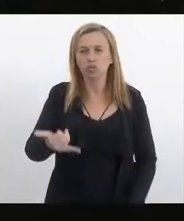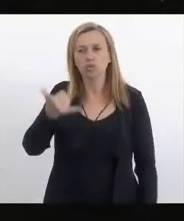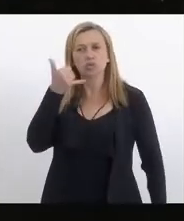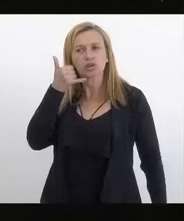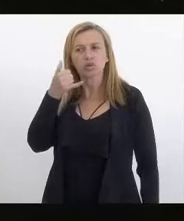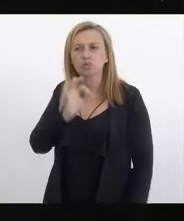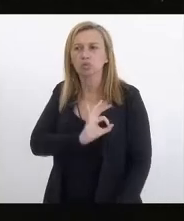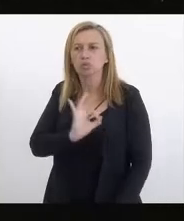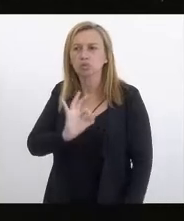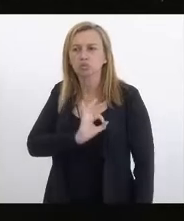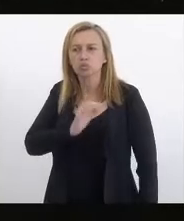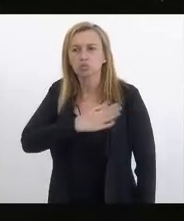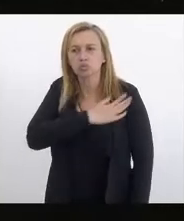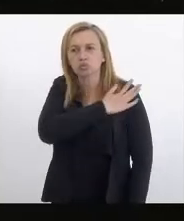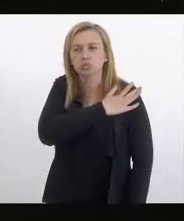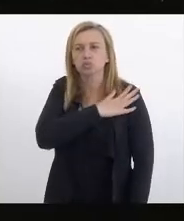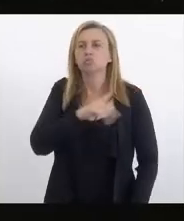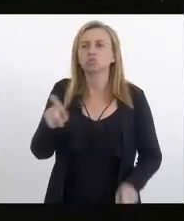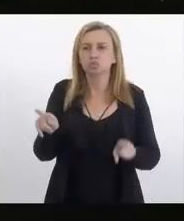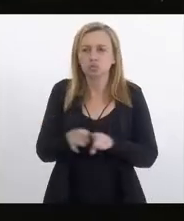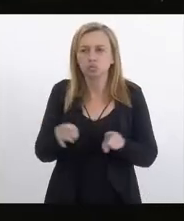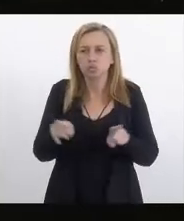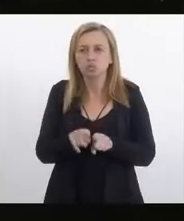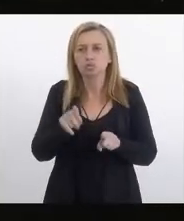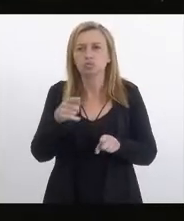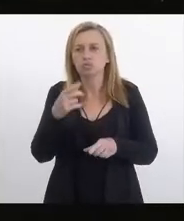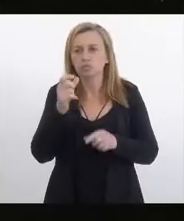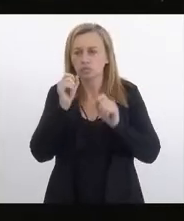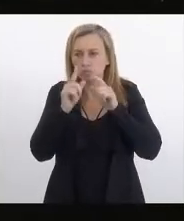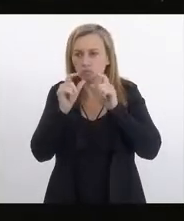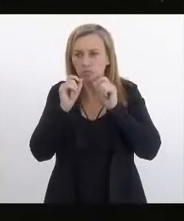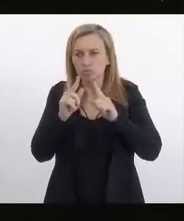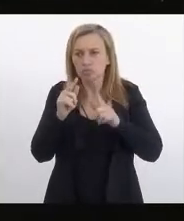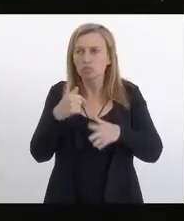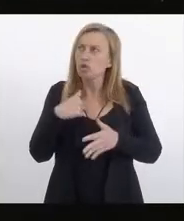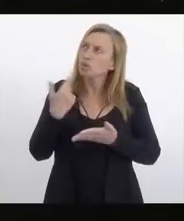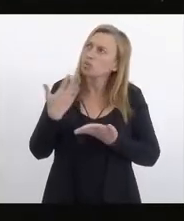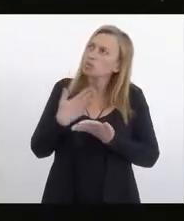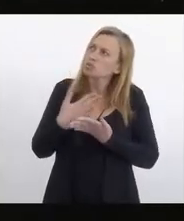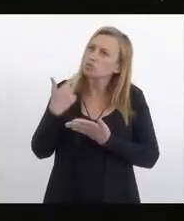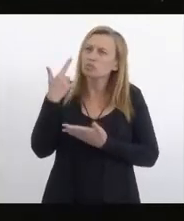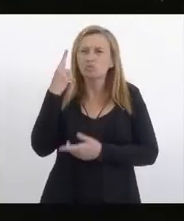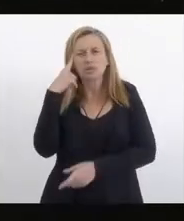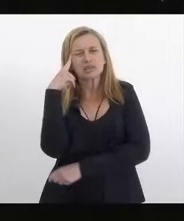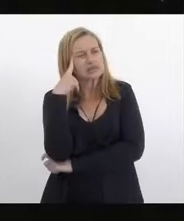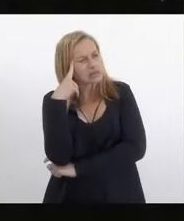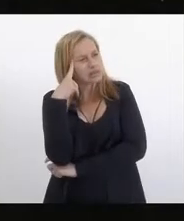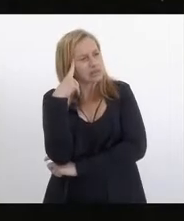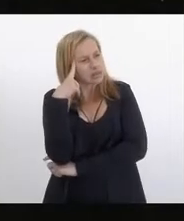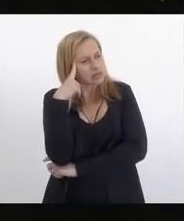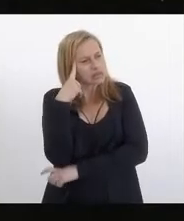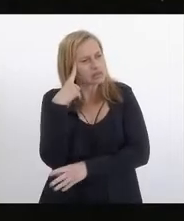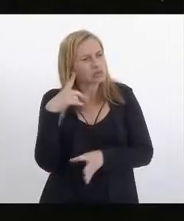de um policial militar, que também se queixou, eu comecei a fazer uma matemática por baixo,